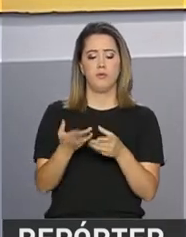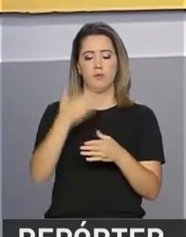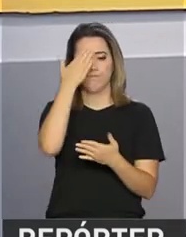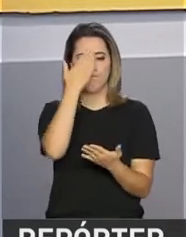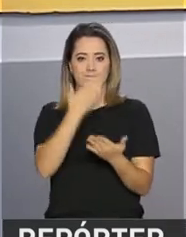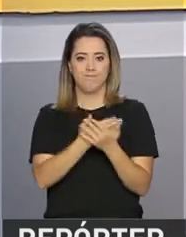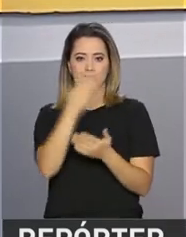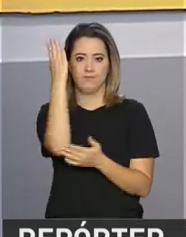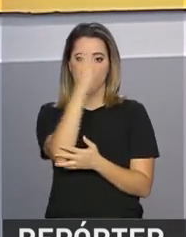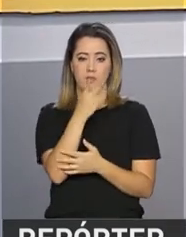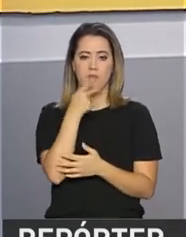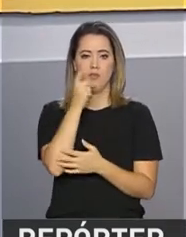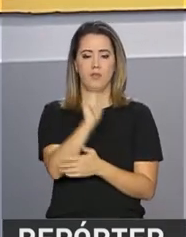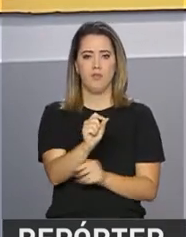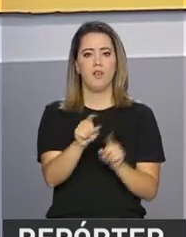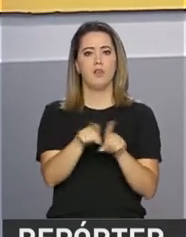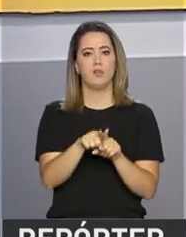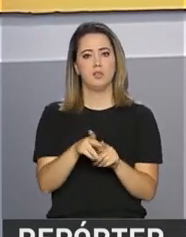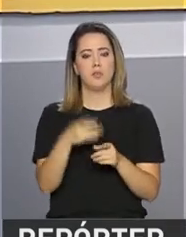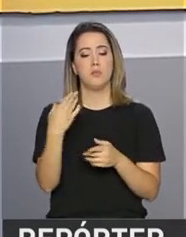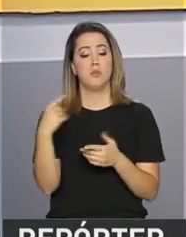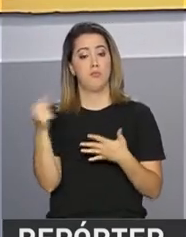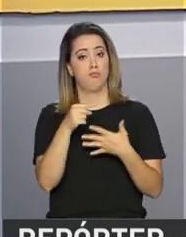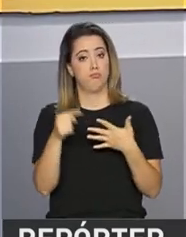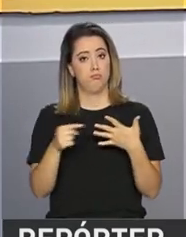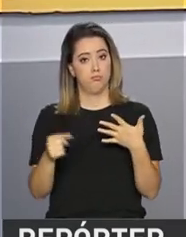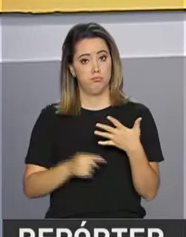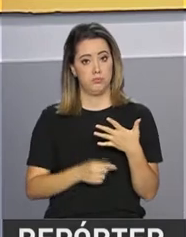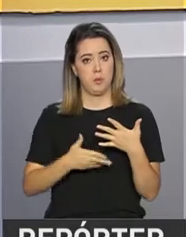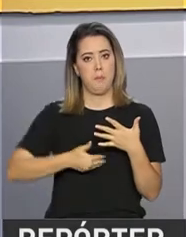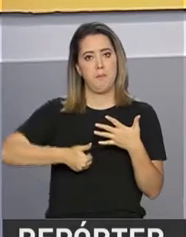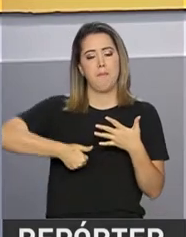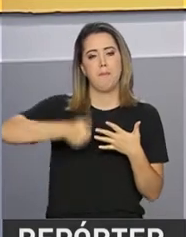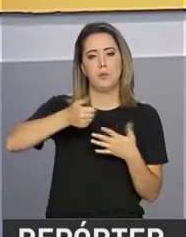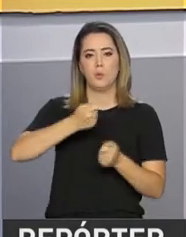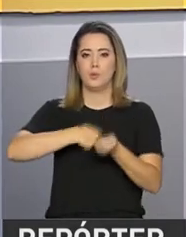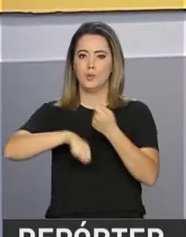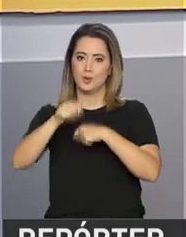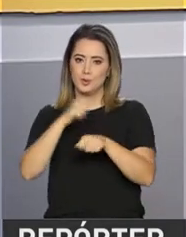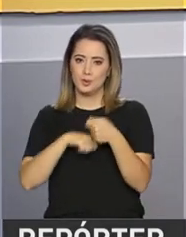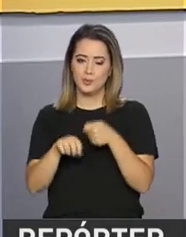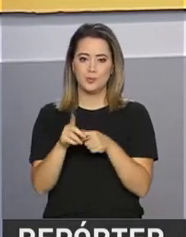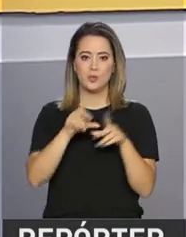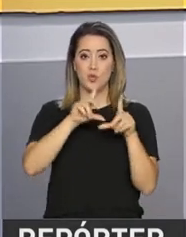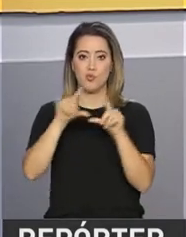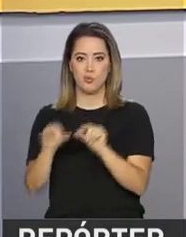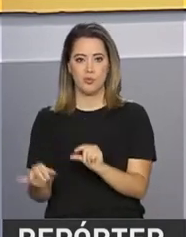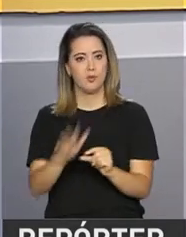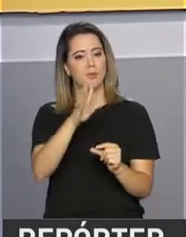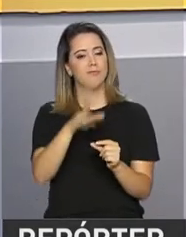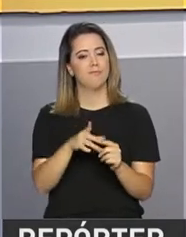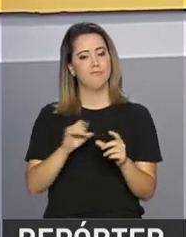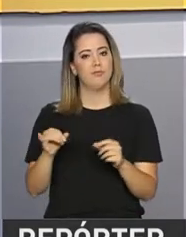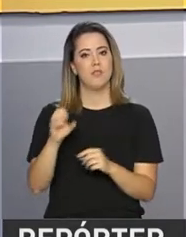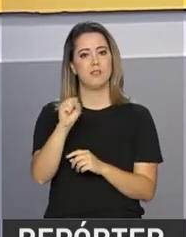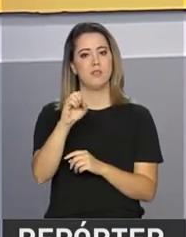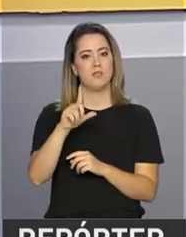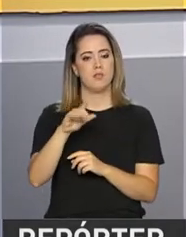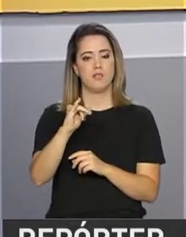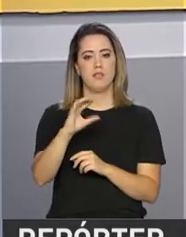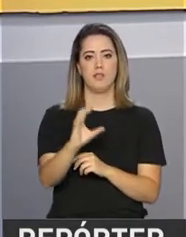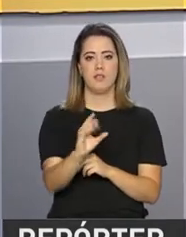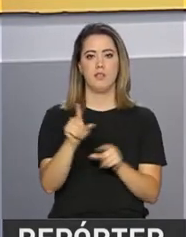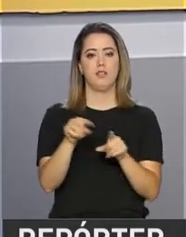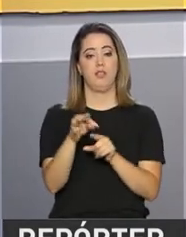brasil temer também citou os índices da economia que tiveram melhora na última semana como a queda da inflação e da selic a taxa